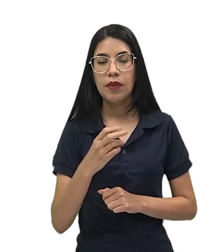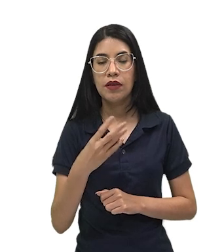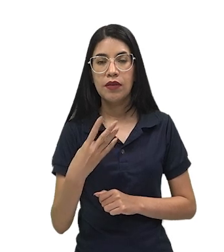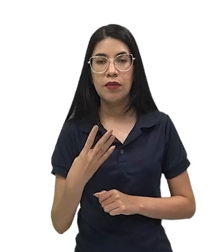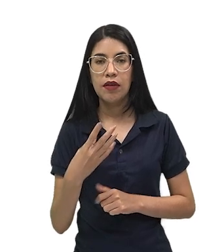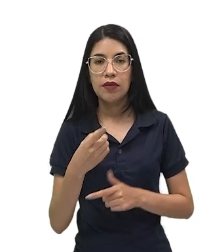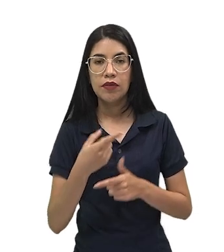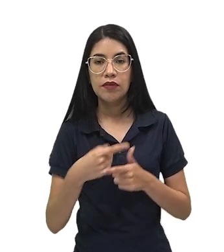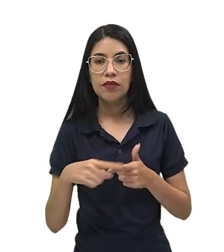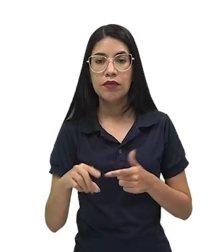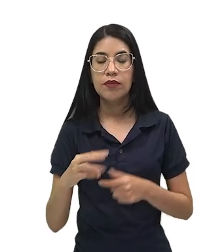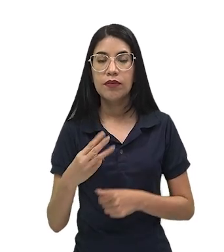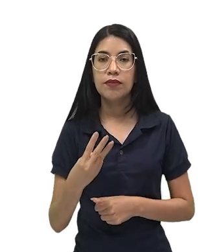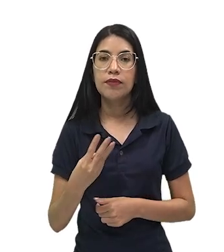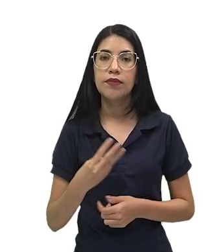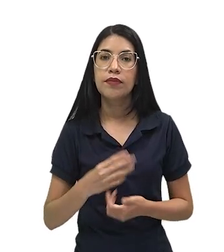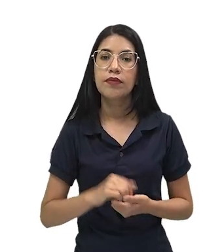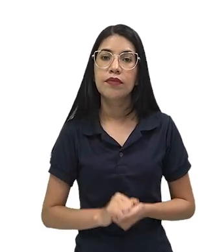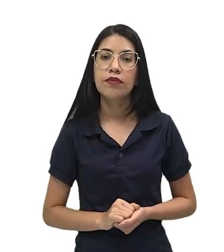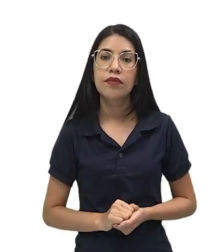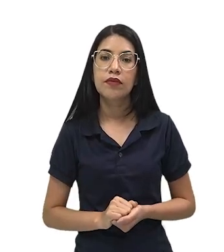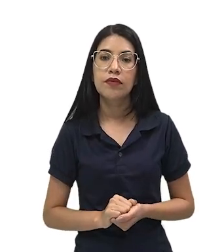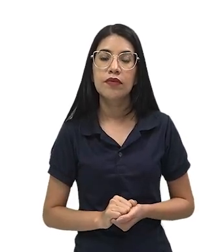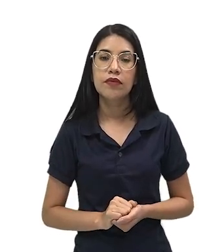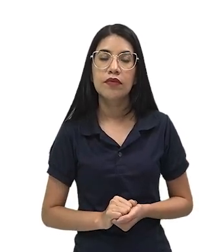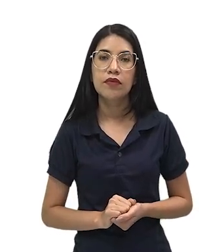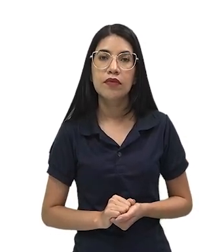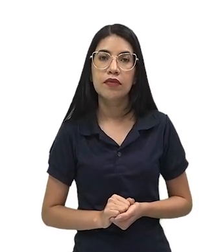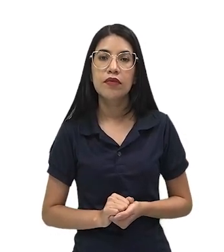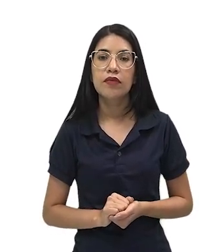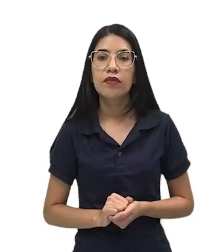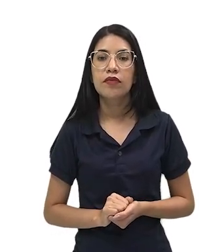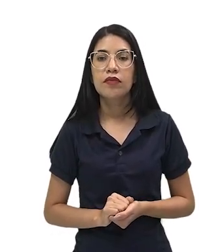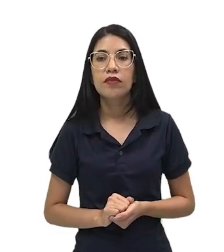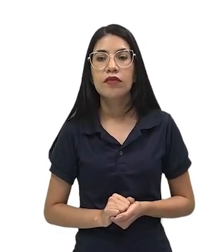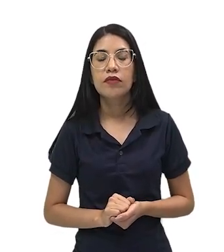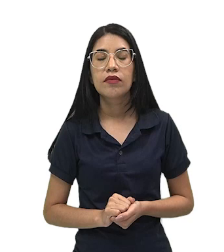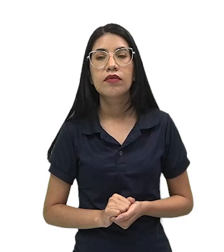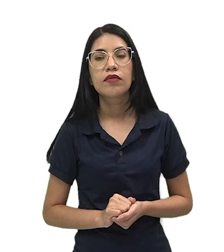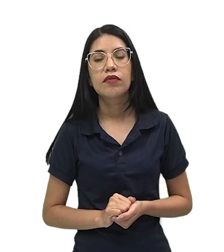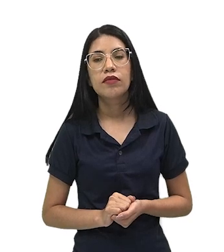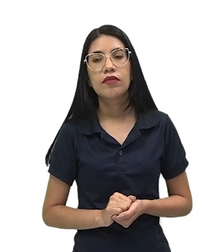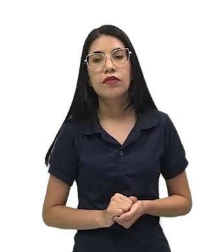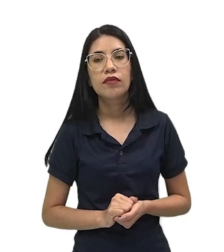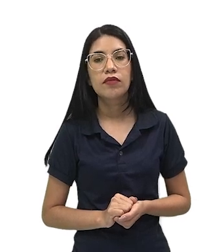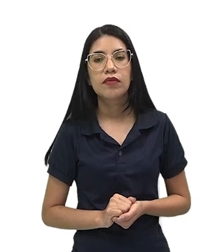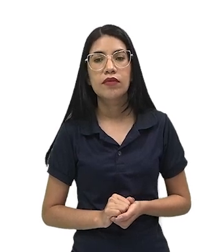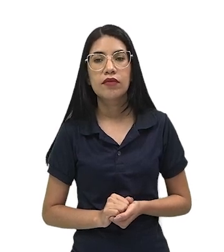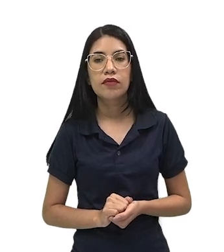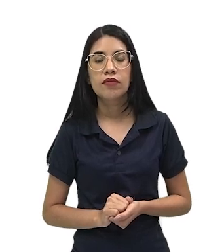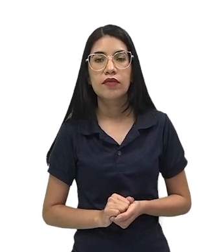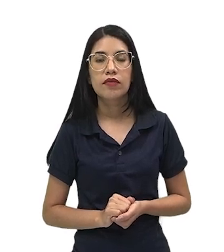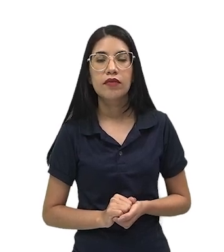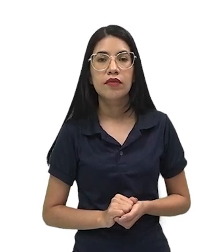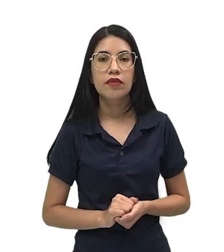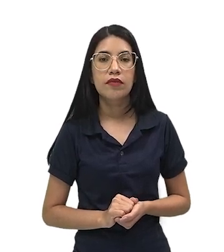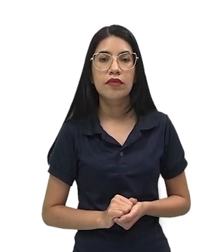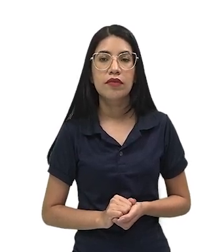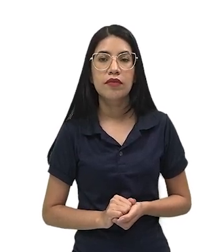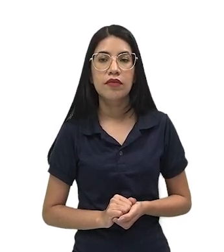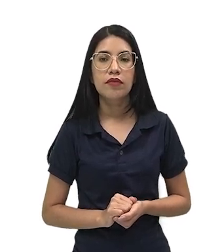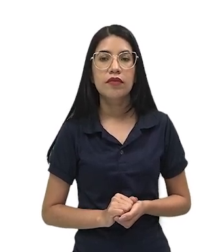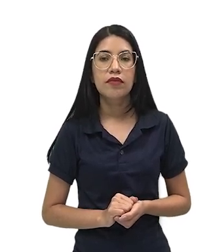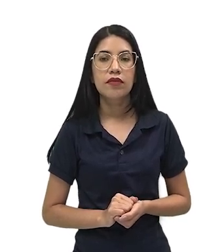ele vai passar dividindo. Fazendo essa continha aqui rápida, 5 dividido por 3 vai dar 1,